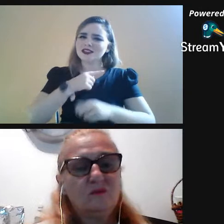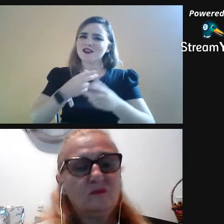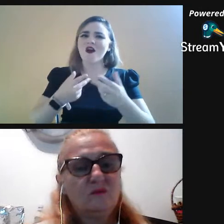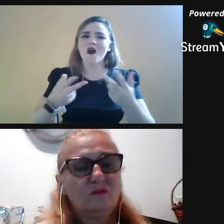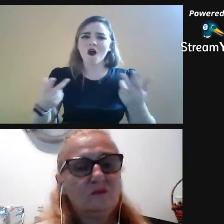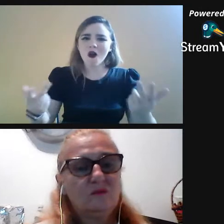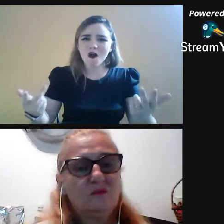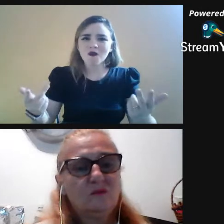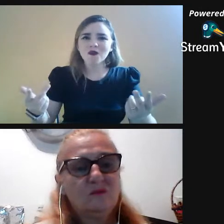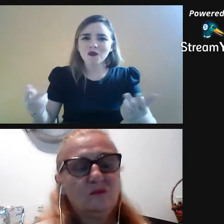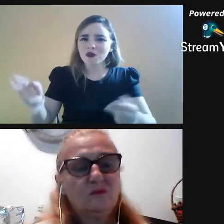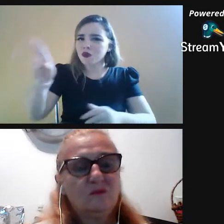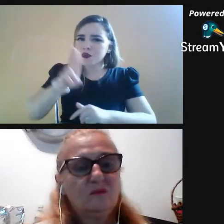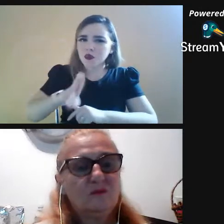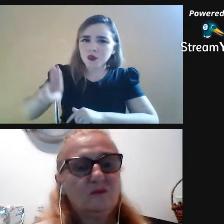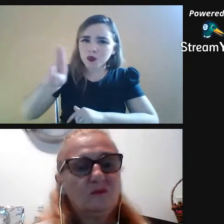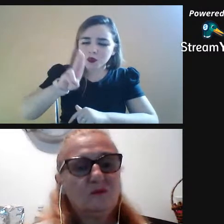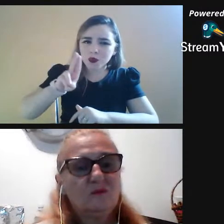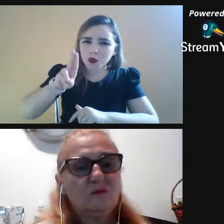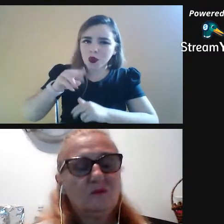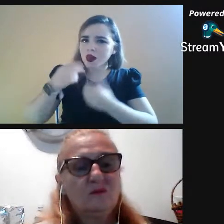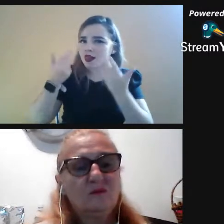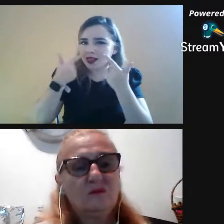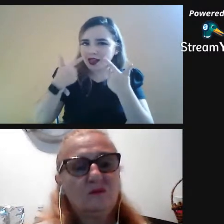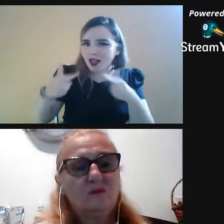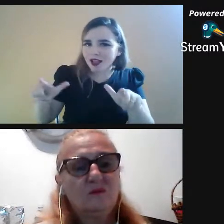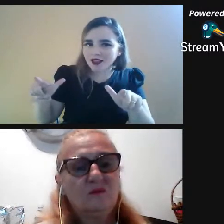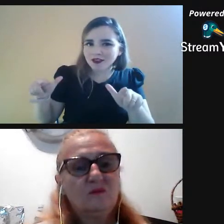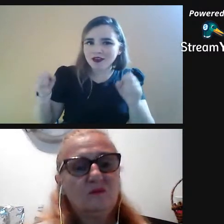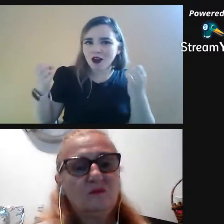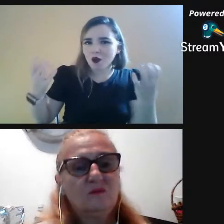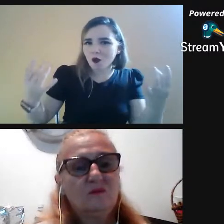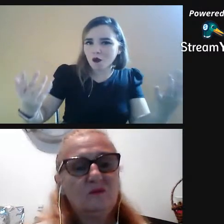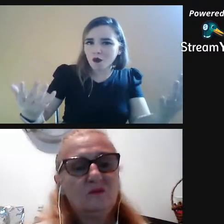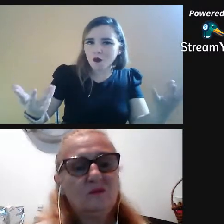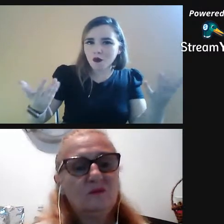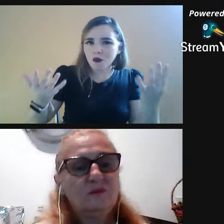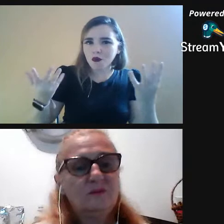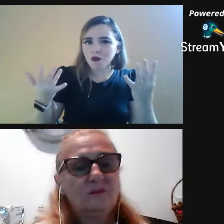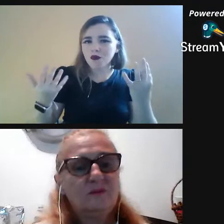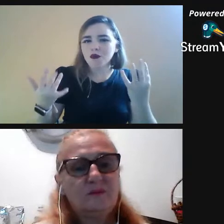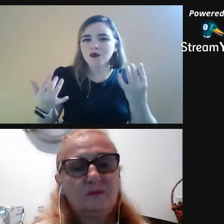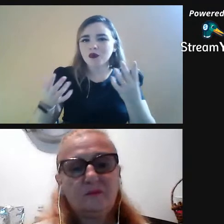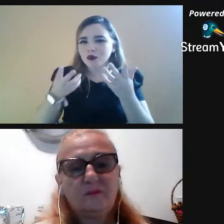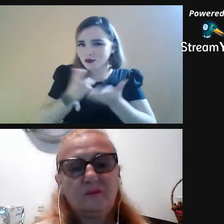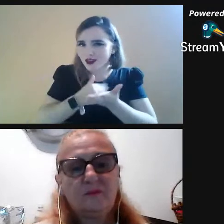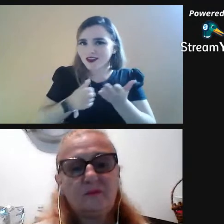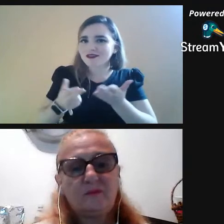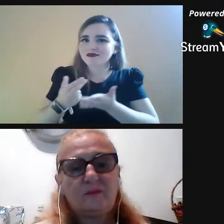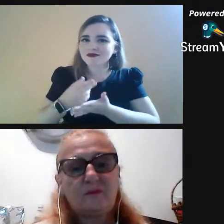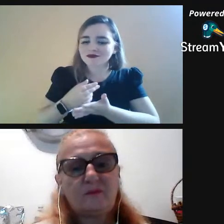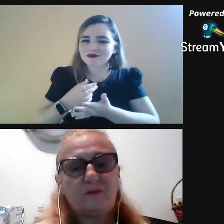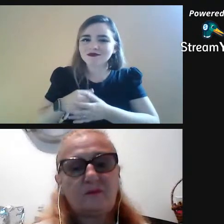A questão da utilização do pigmento natural também na obra dele,